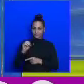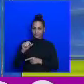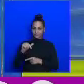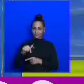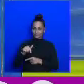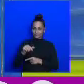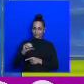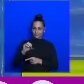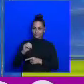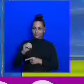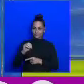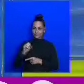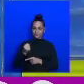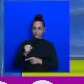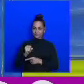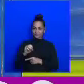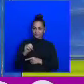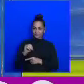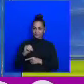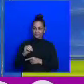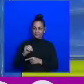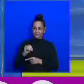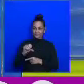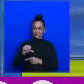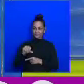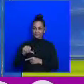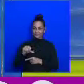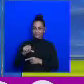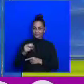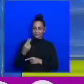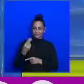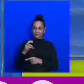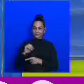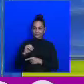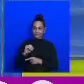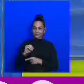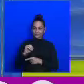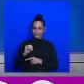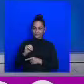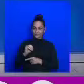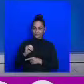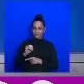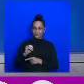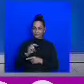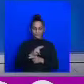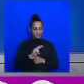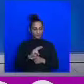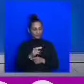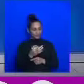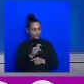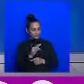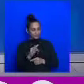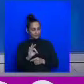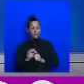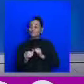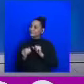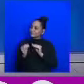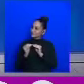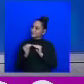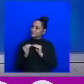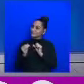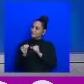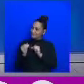21, 07, 08, 09 e 20. Os auditores confirmam?